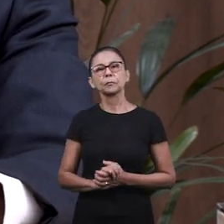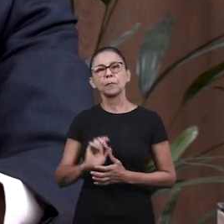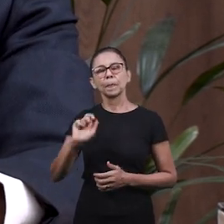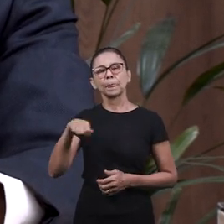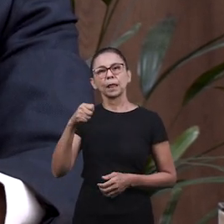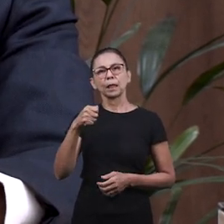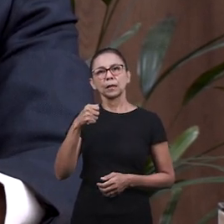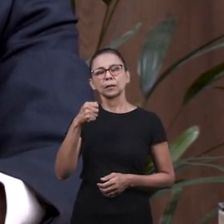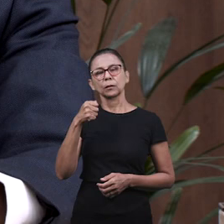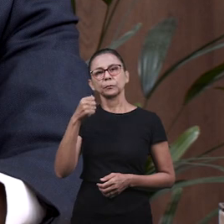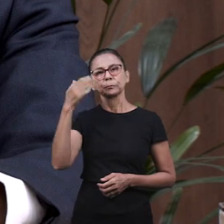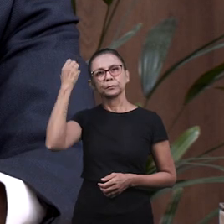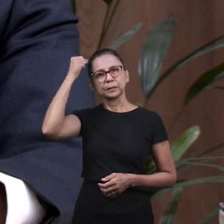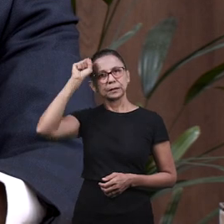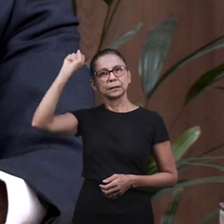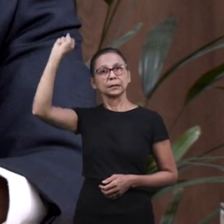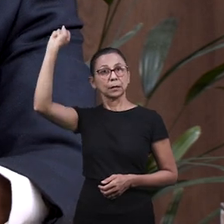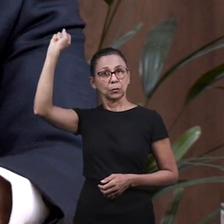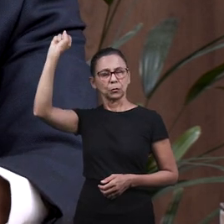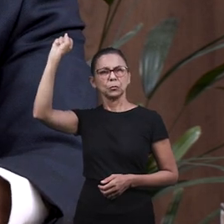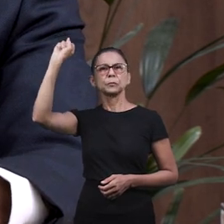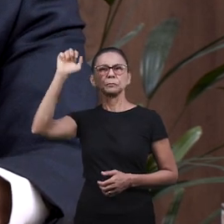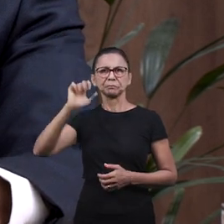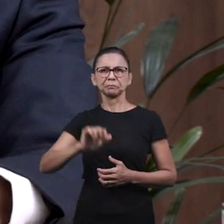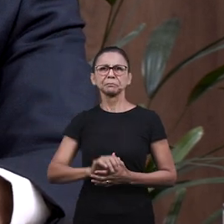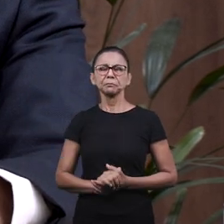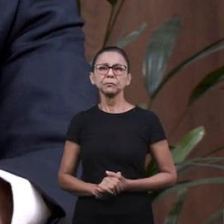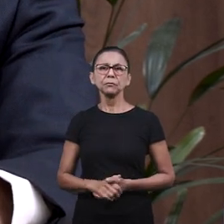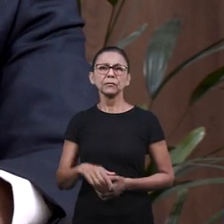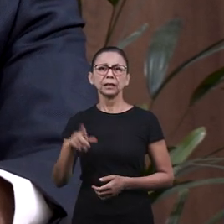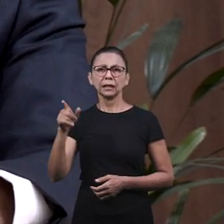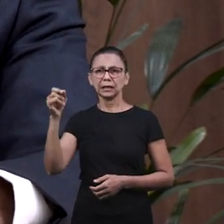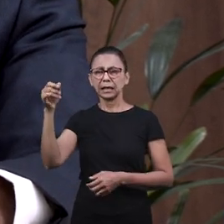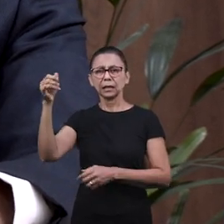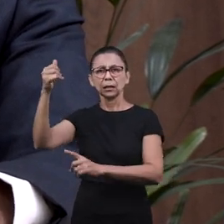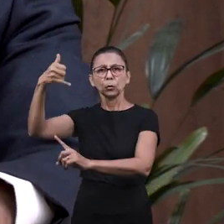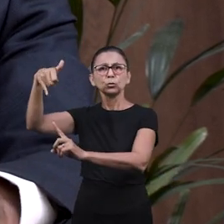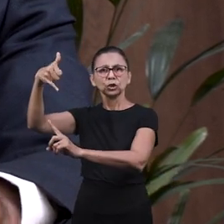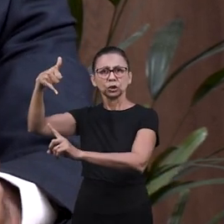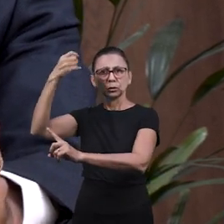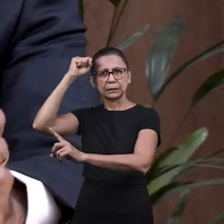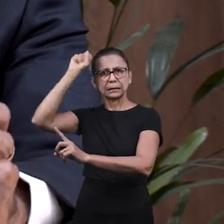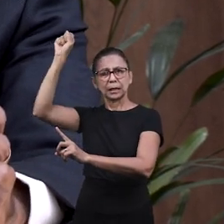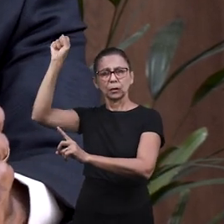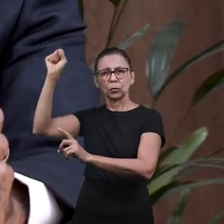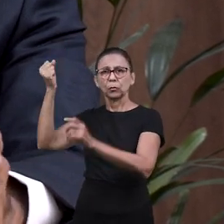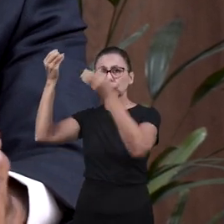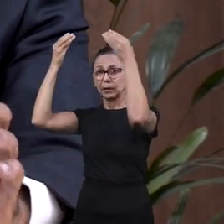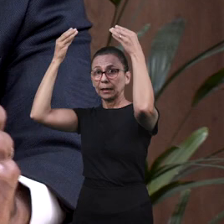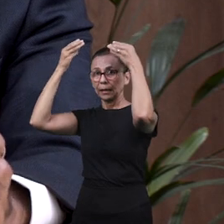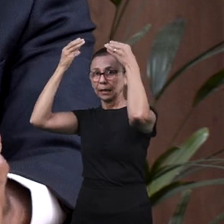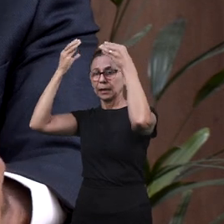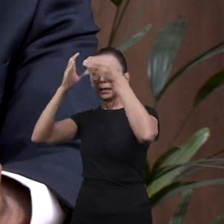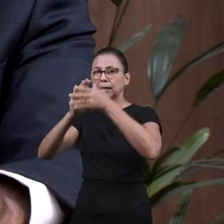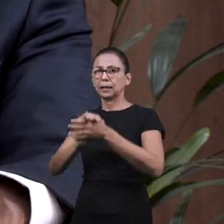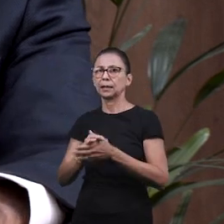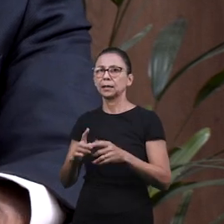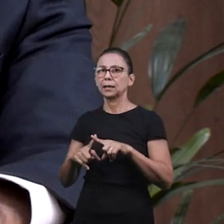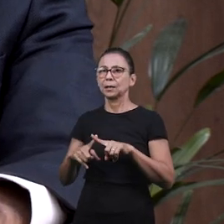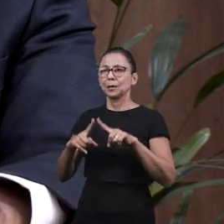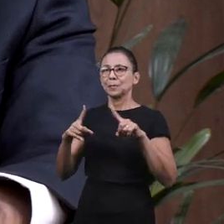dele e houve uma rejeição de Deus, né? Samuel, você vai ter dó de Saul até quando, havendo eu